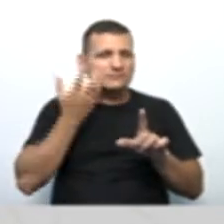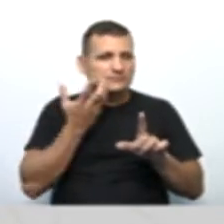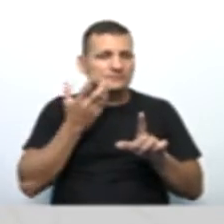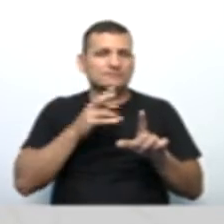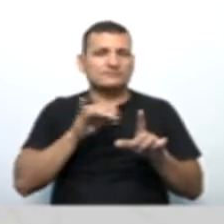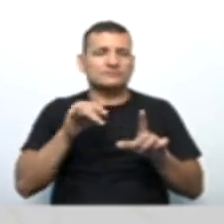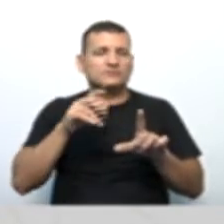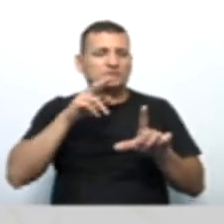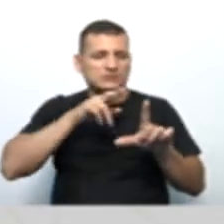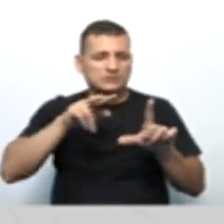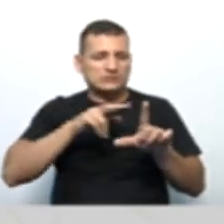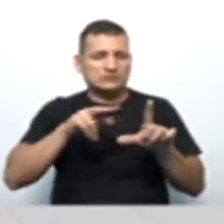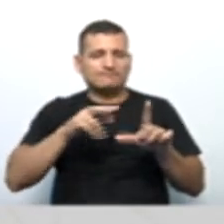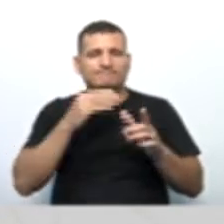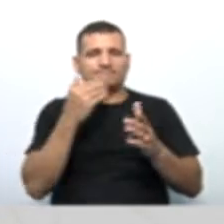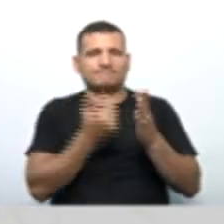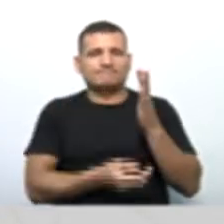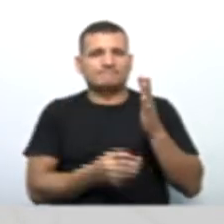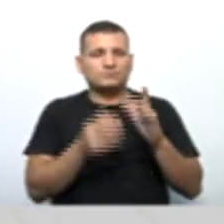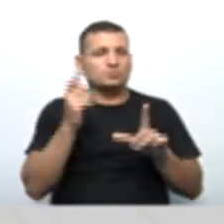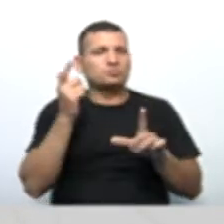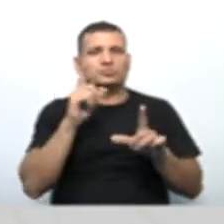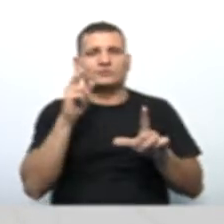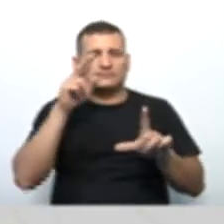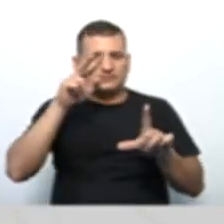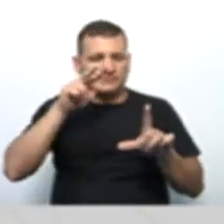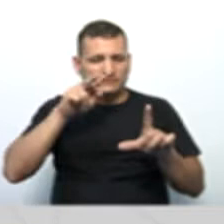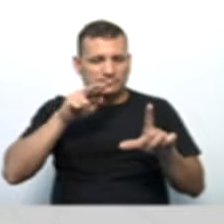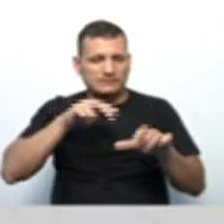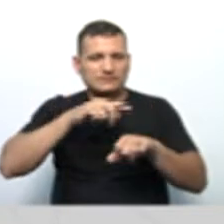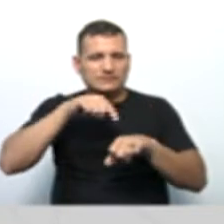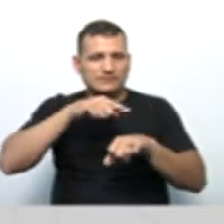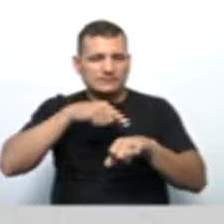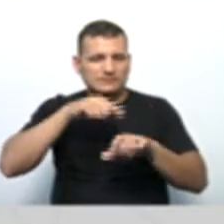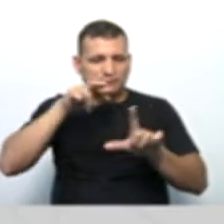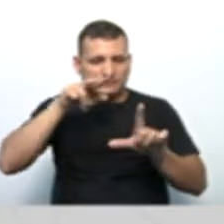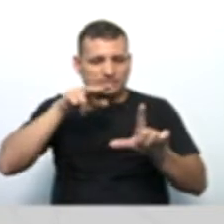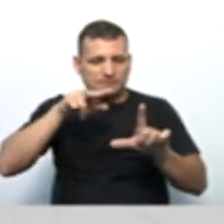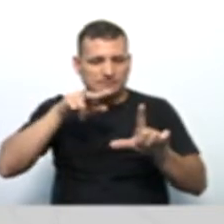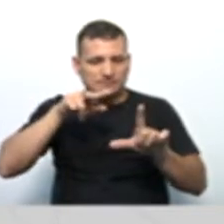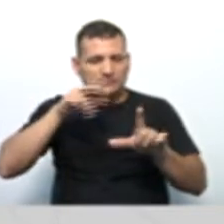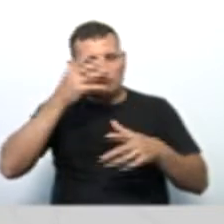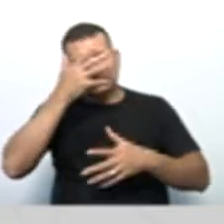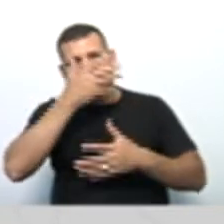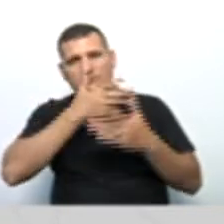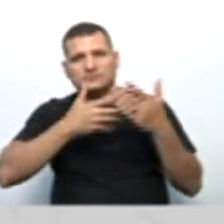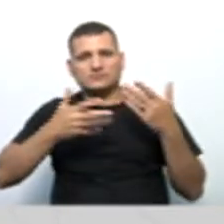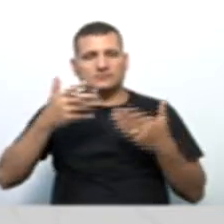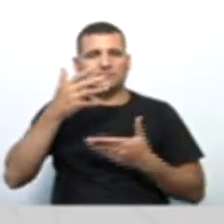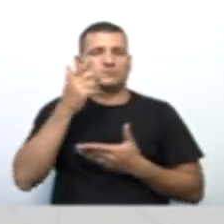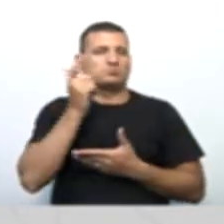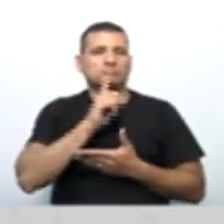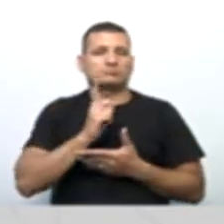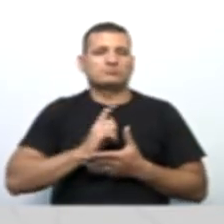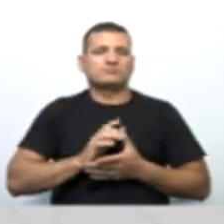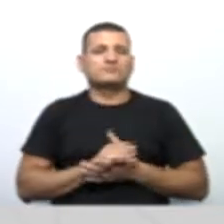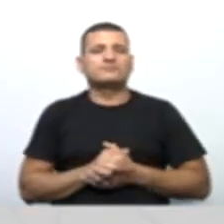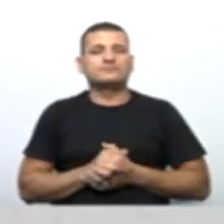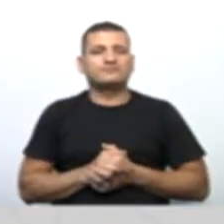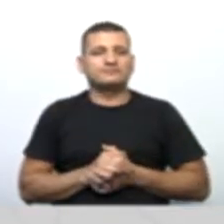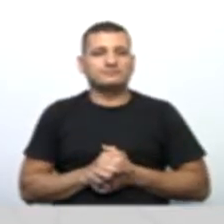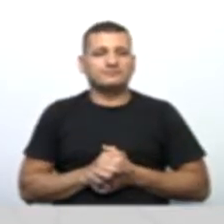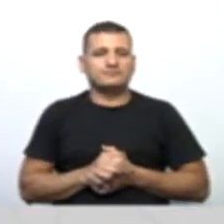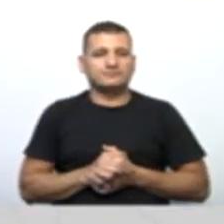vai ser perdida não vai conseguir ler isso por muito tempo e vai se perdendo no texto meio do caminho e não vai querer mais